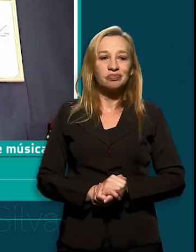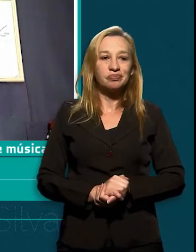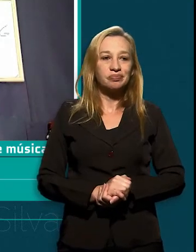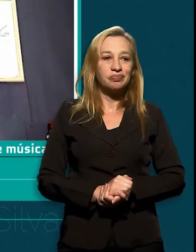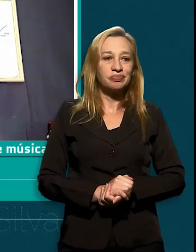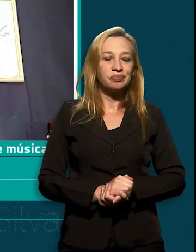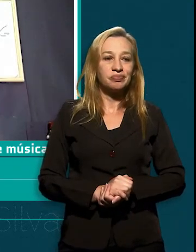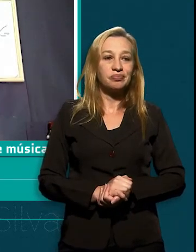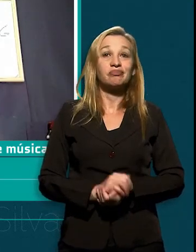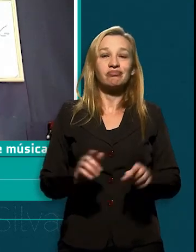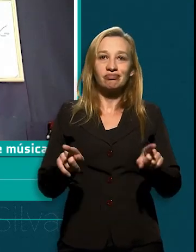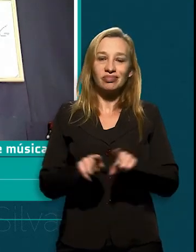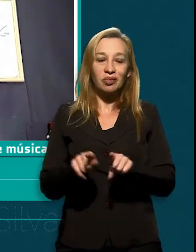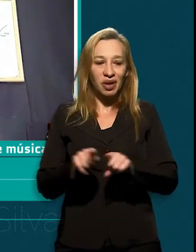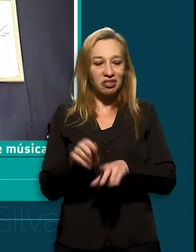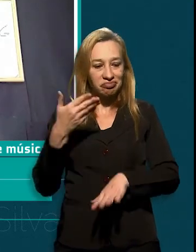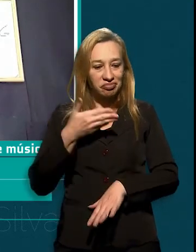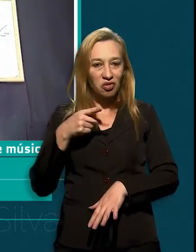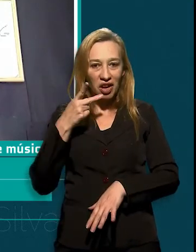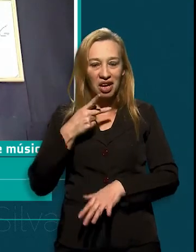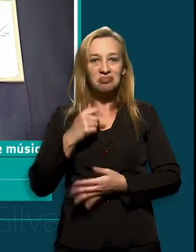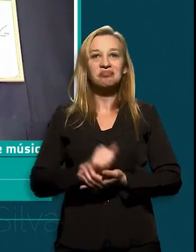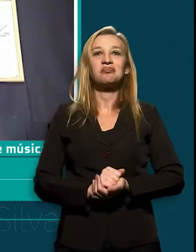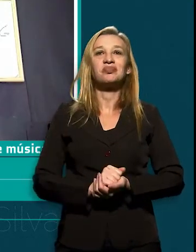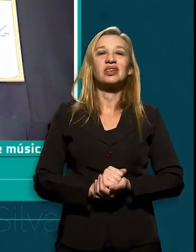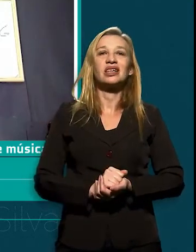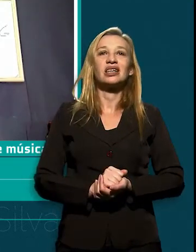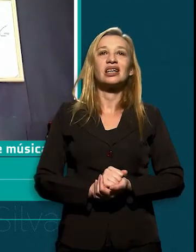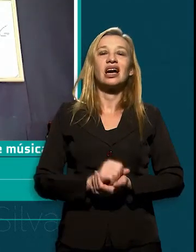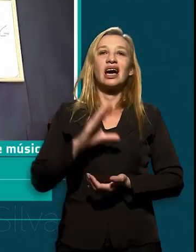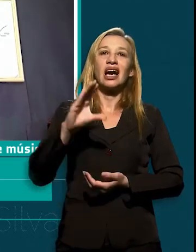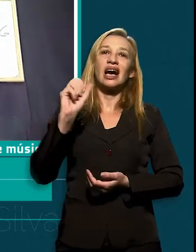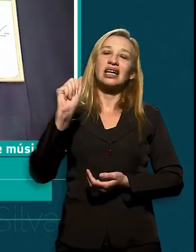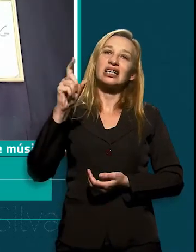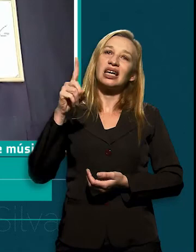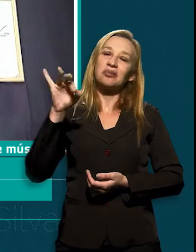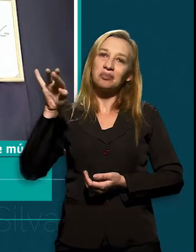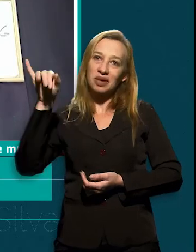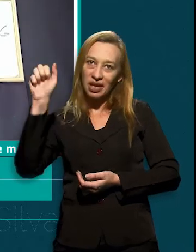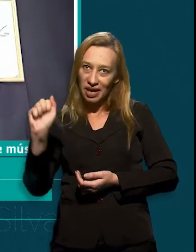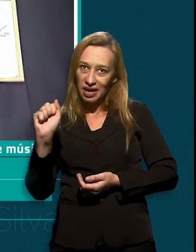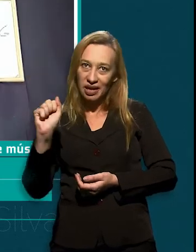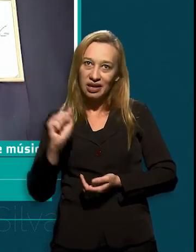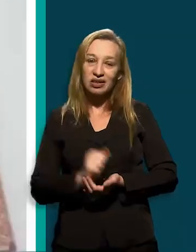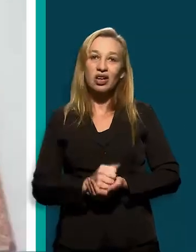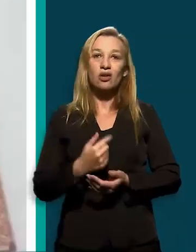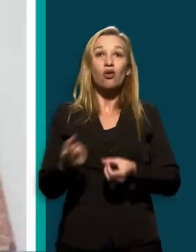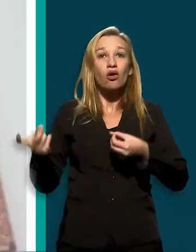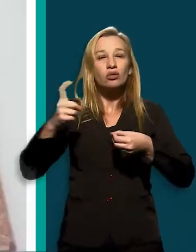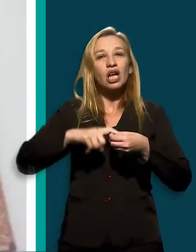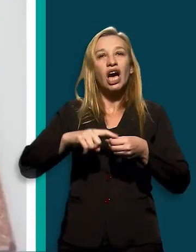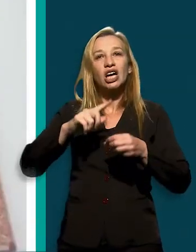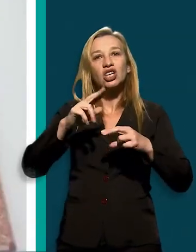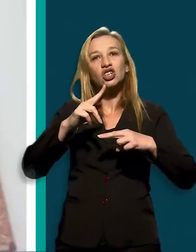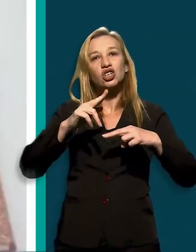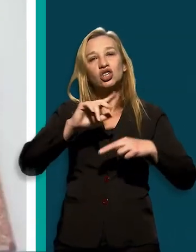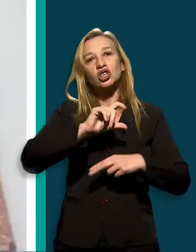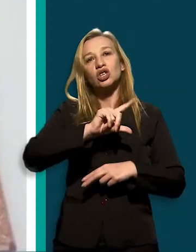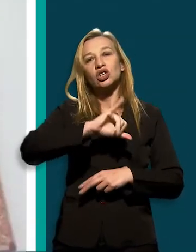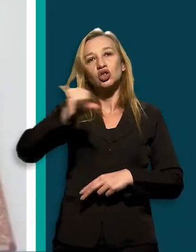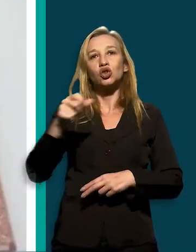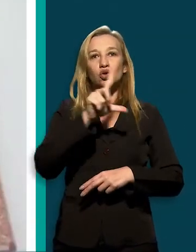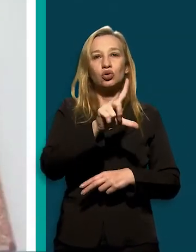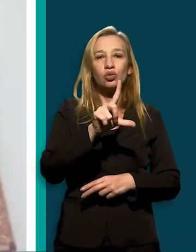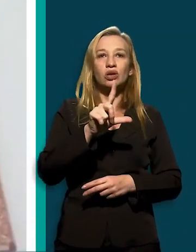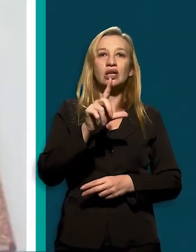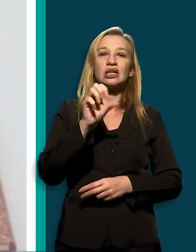deixar aqui um pouco o meu jabá também. Né? A academia onde eu devo voltar em julho,